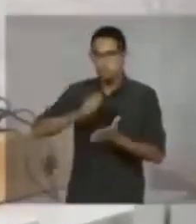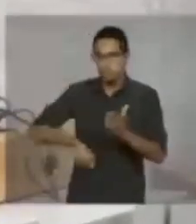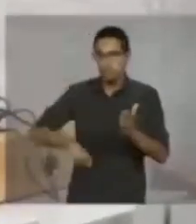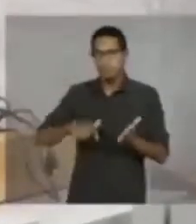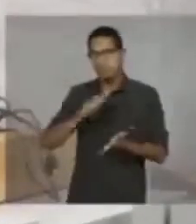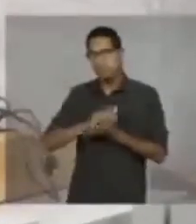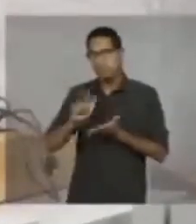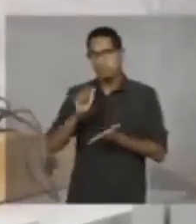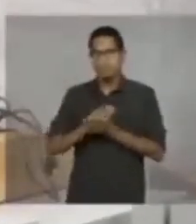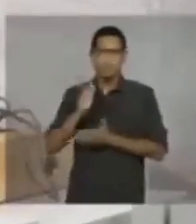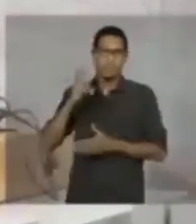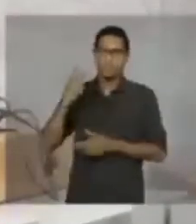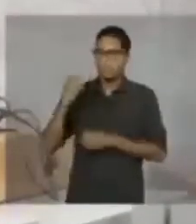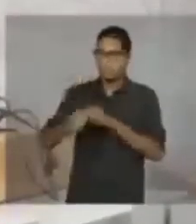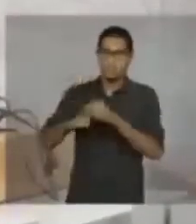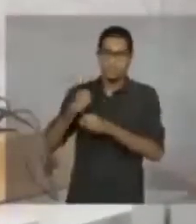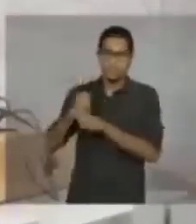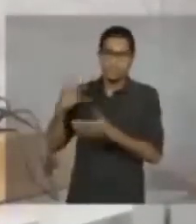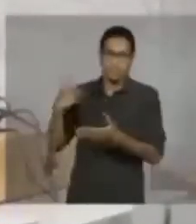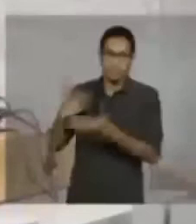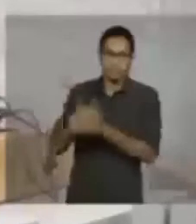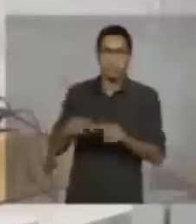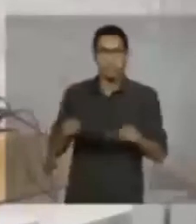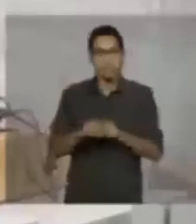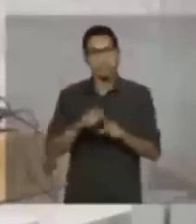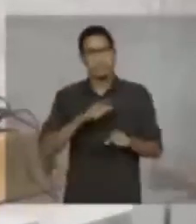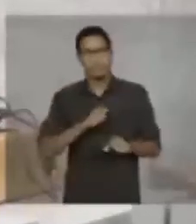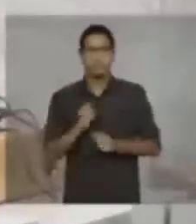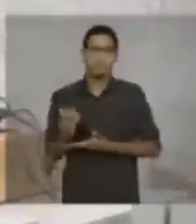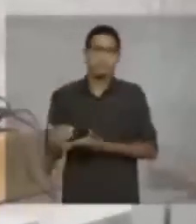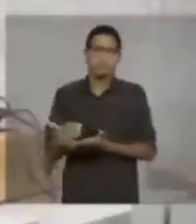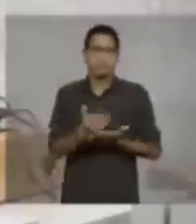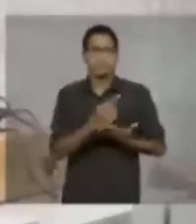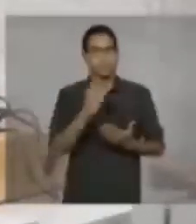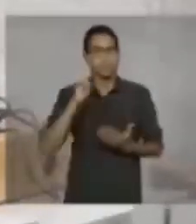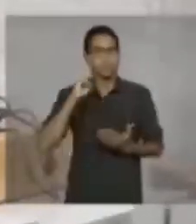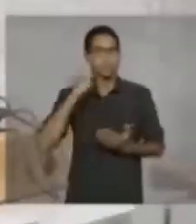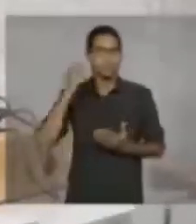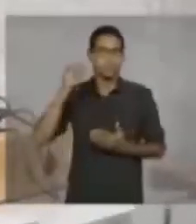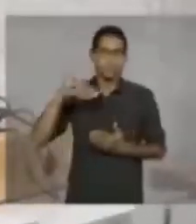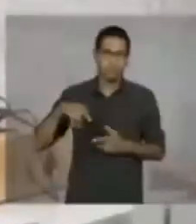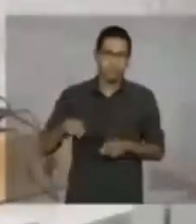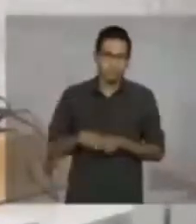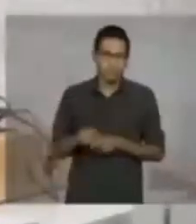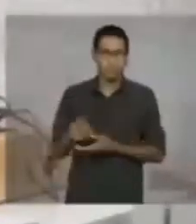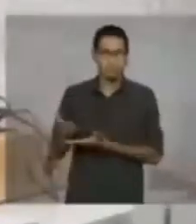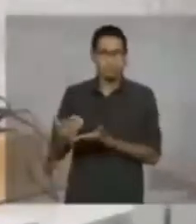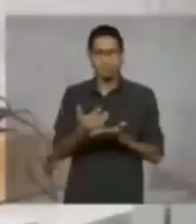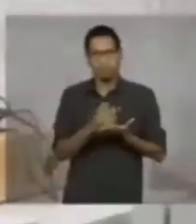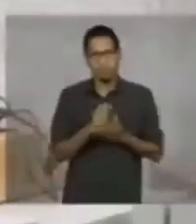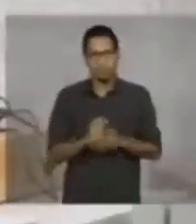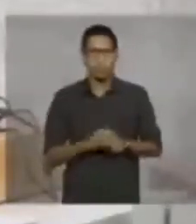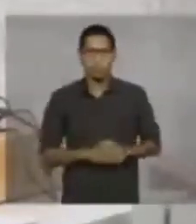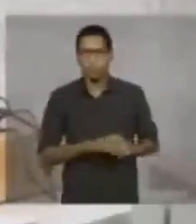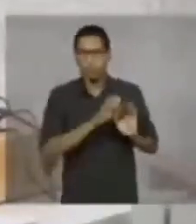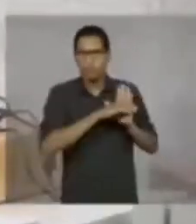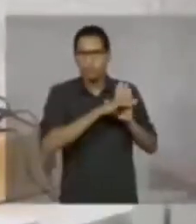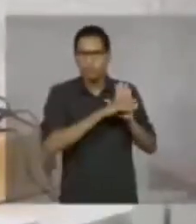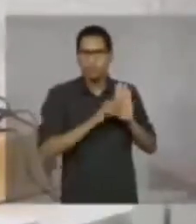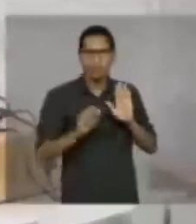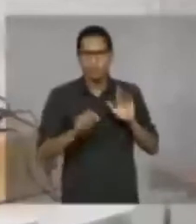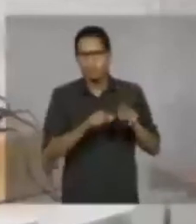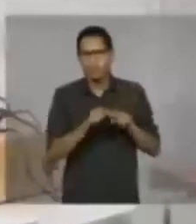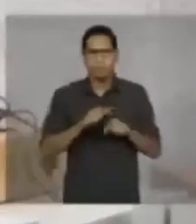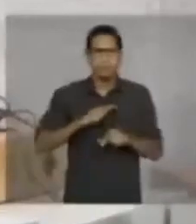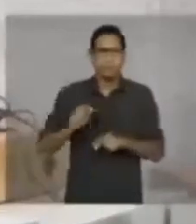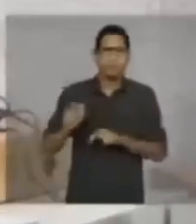vão fazer 20 anos, o contrato de coleta domiciliar, o nosso conceito sobre gestão de resíduo